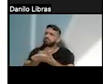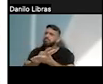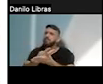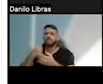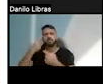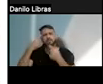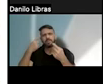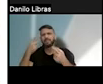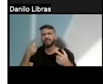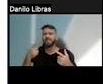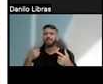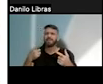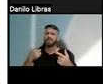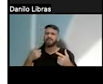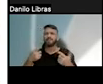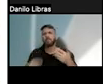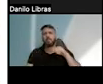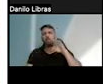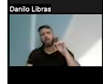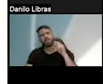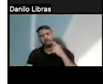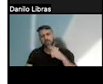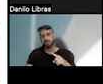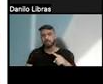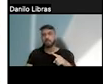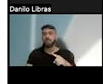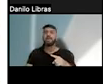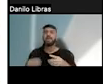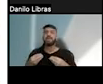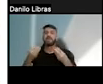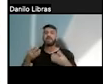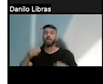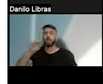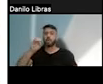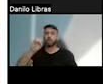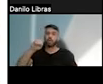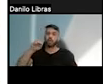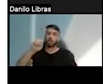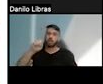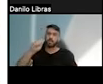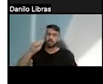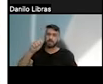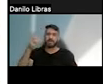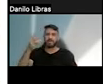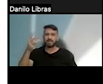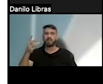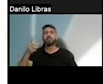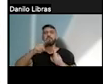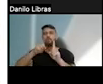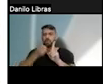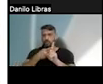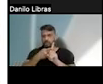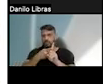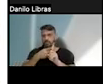não sei se dá para dizer moda, enfim, mas de suplementação com ômega 3 para gestantes, né? Seria